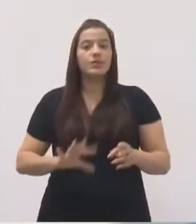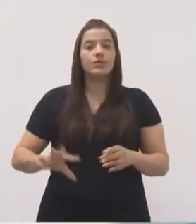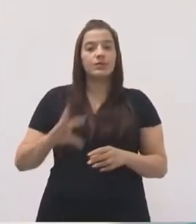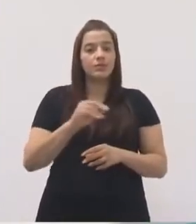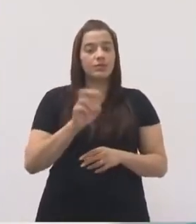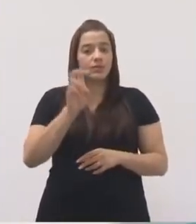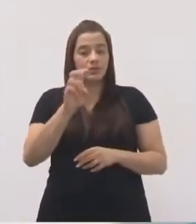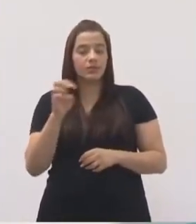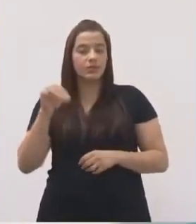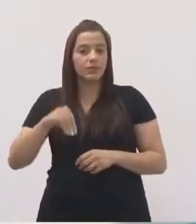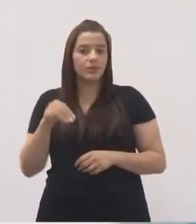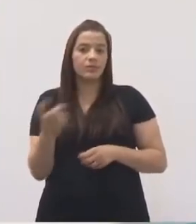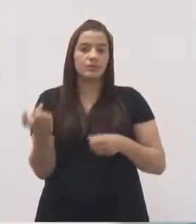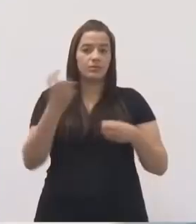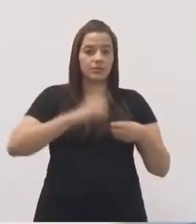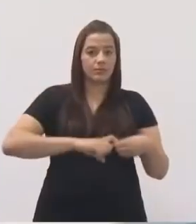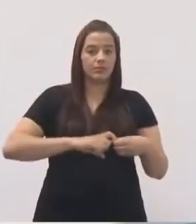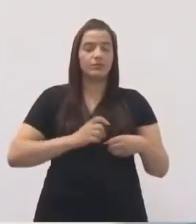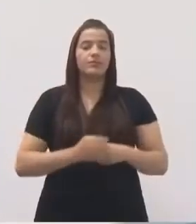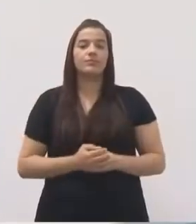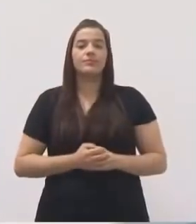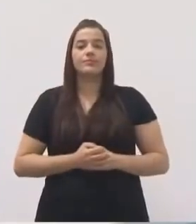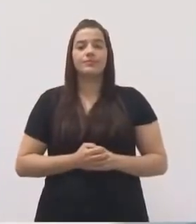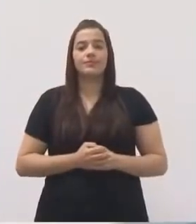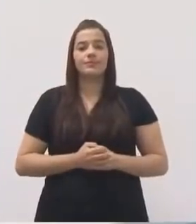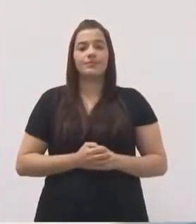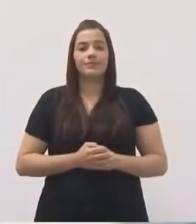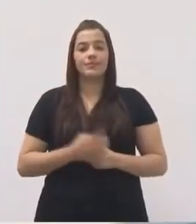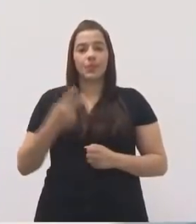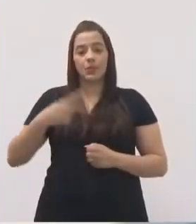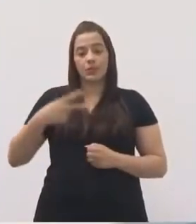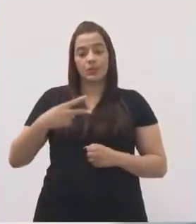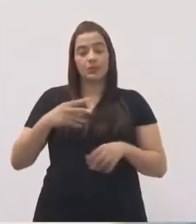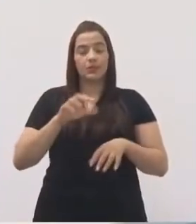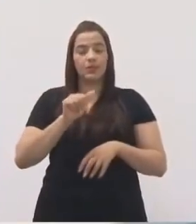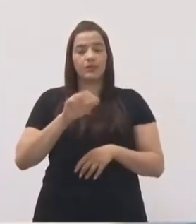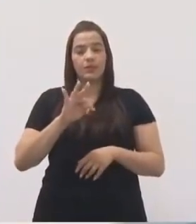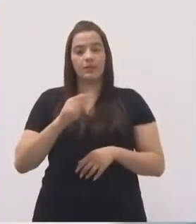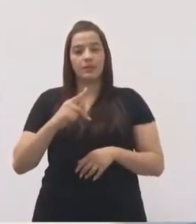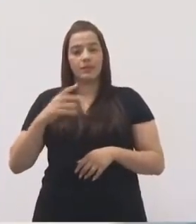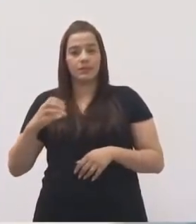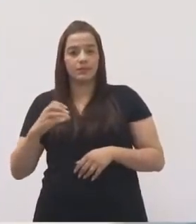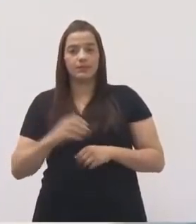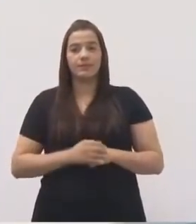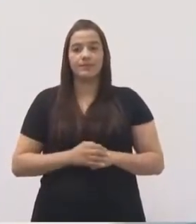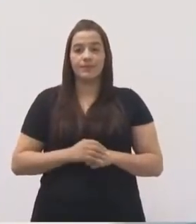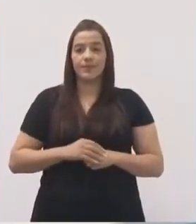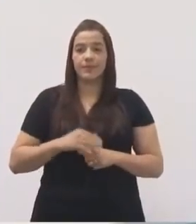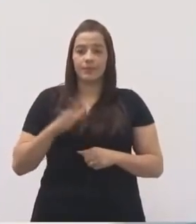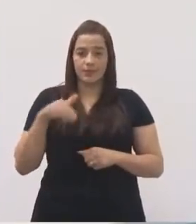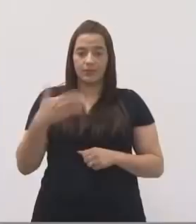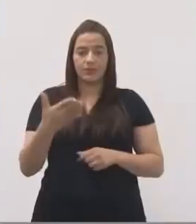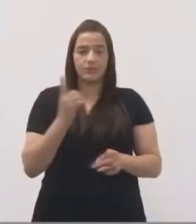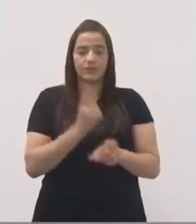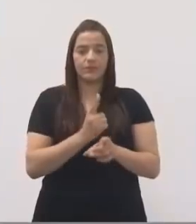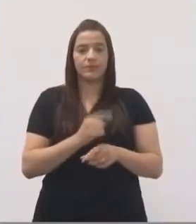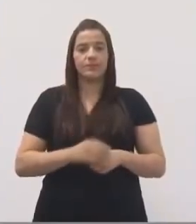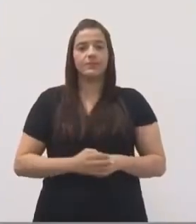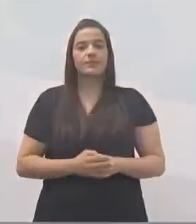Daqui 5 minutos nós retornaremos com a segunda parte da ATPC de Ciências Humanas. Até breve, então.